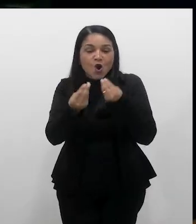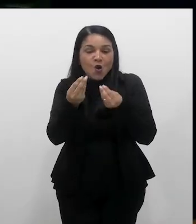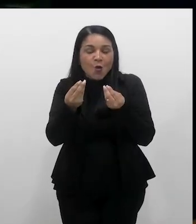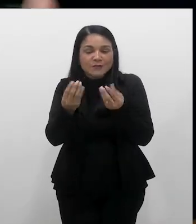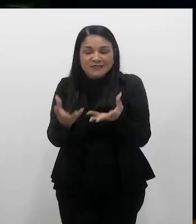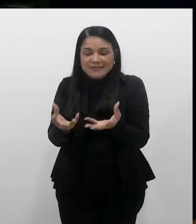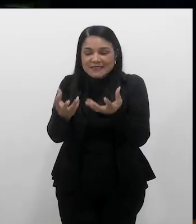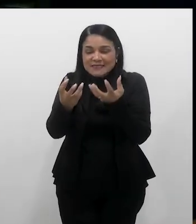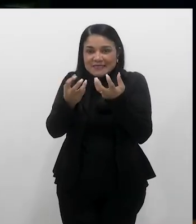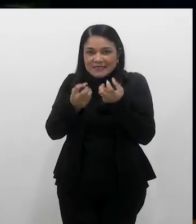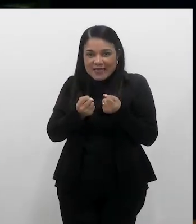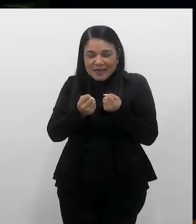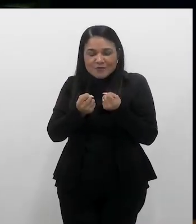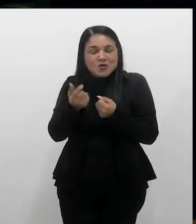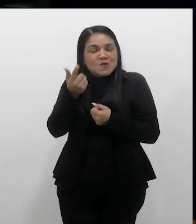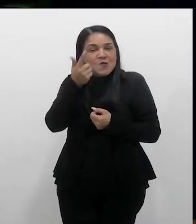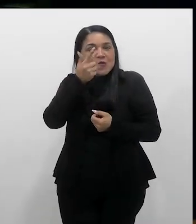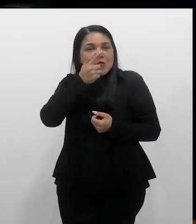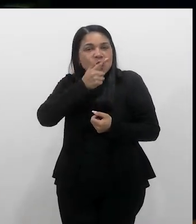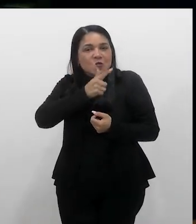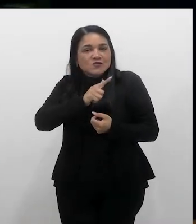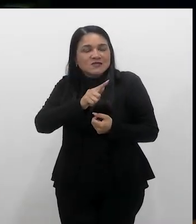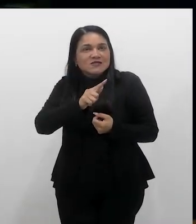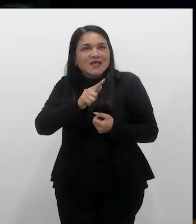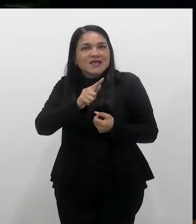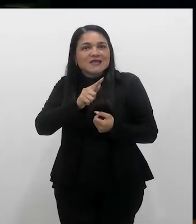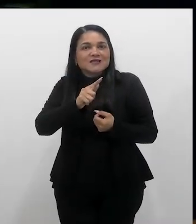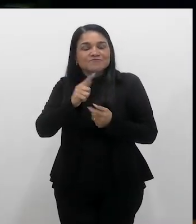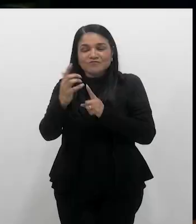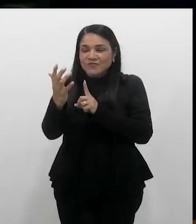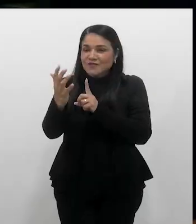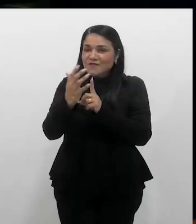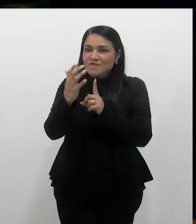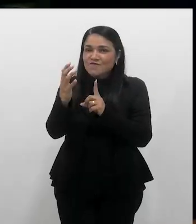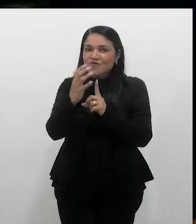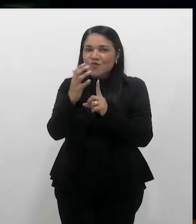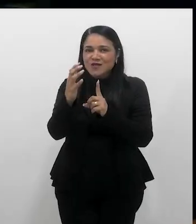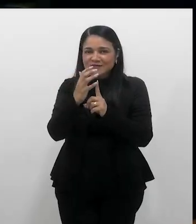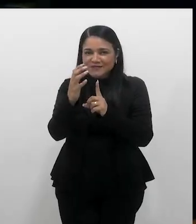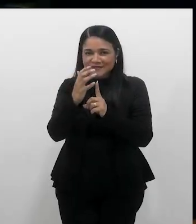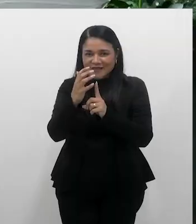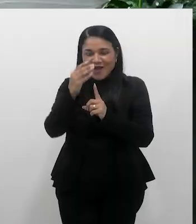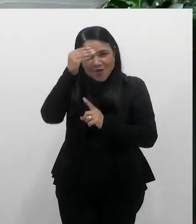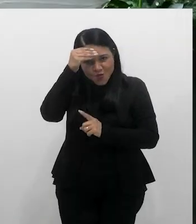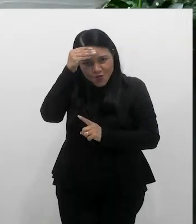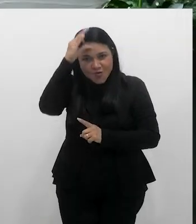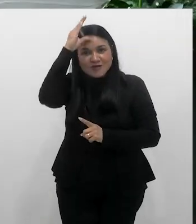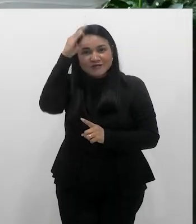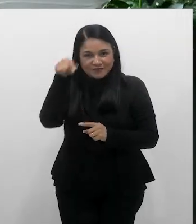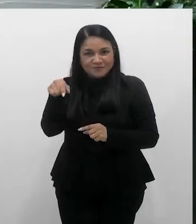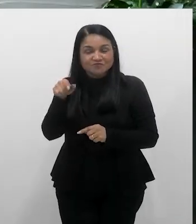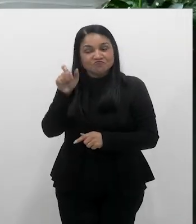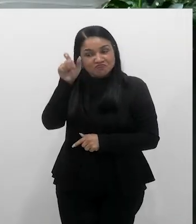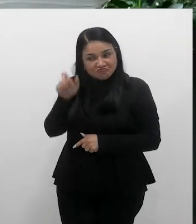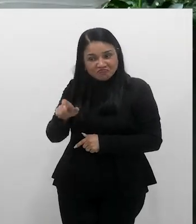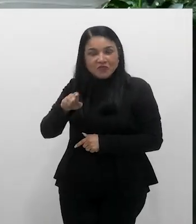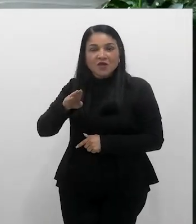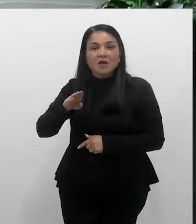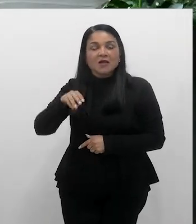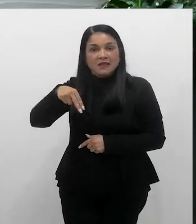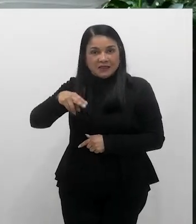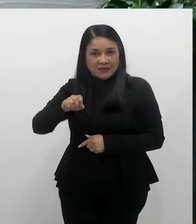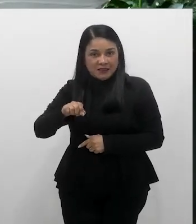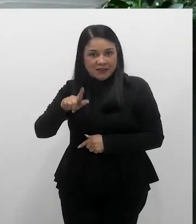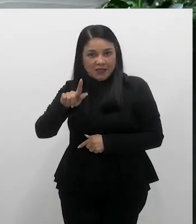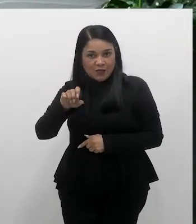é que a gente recebe isso e consegue ser influenciado por esse conhecimento? E ele tem uma questão com a